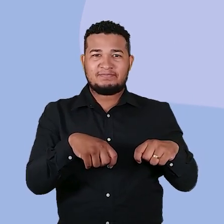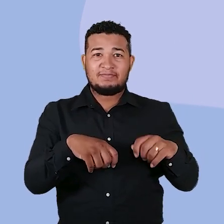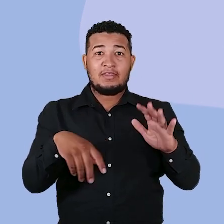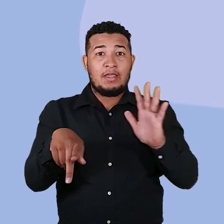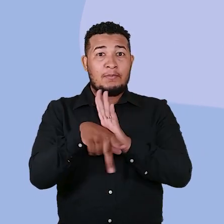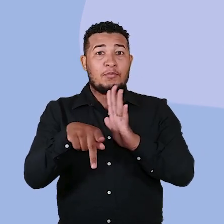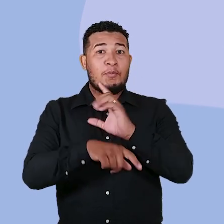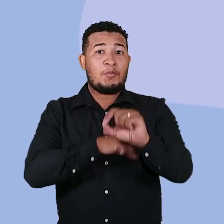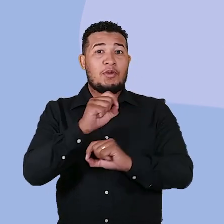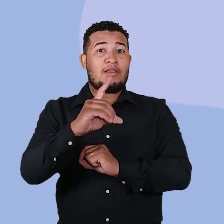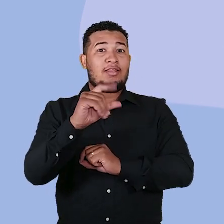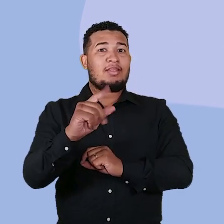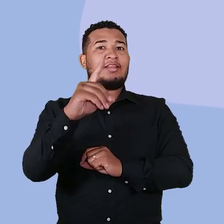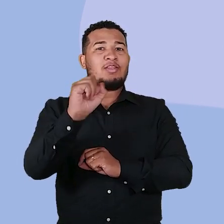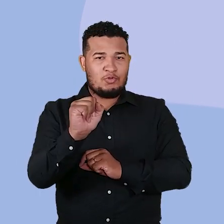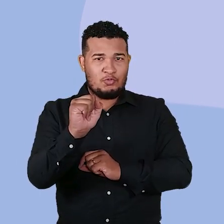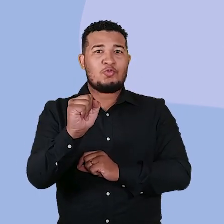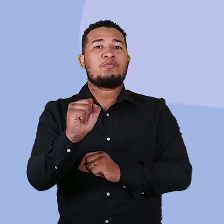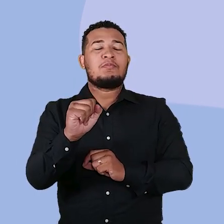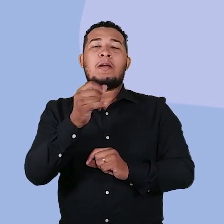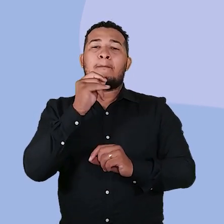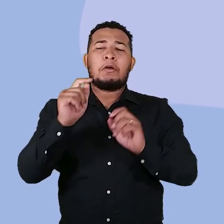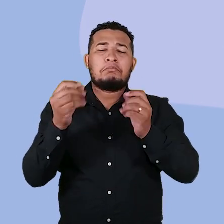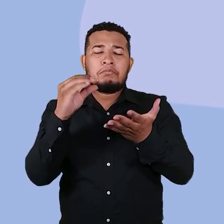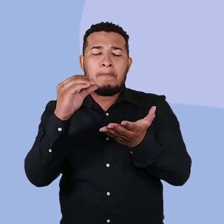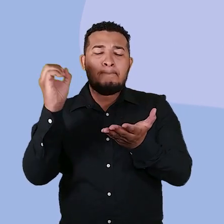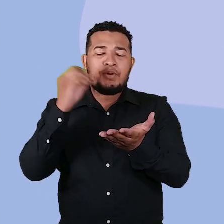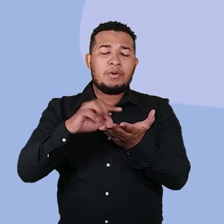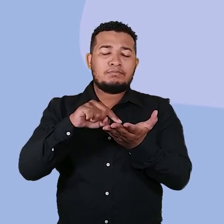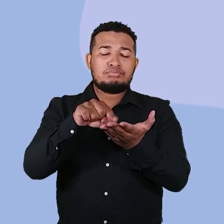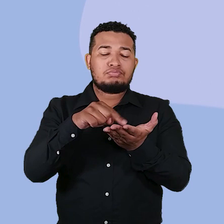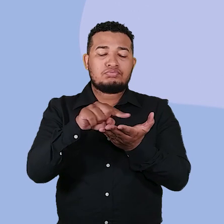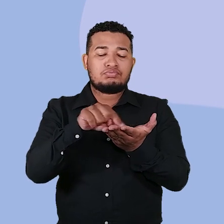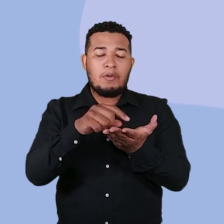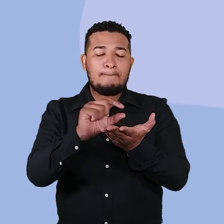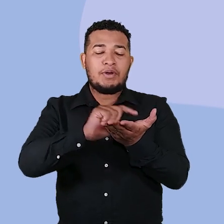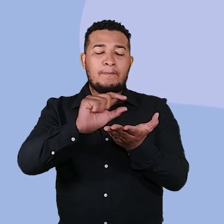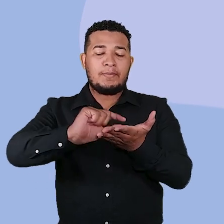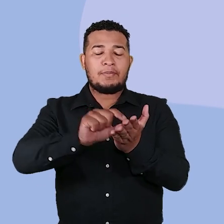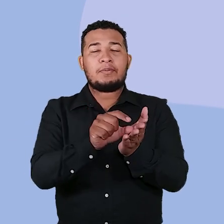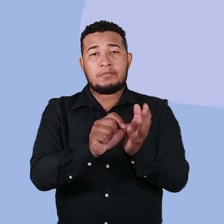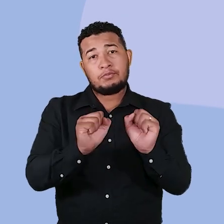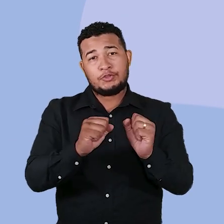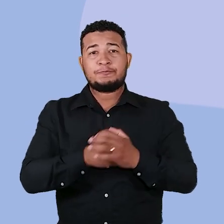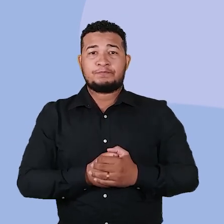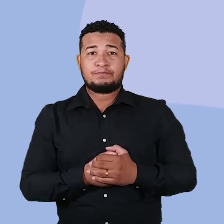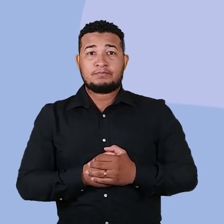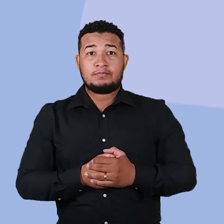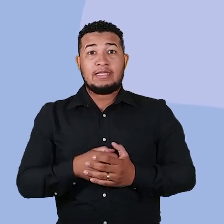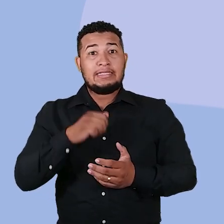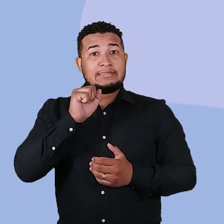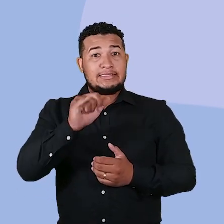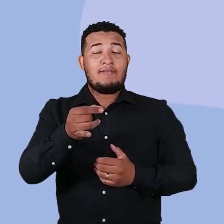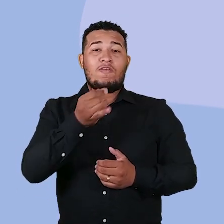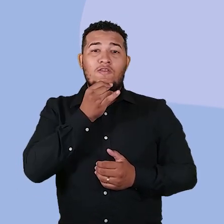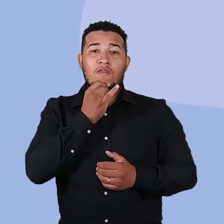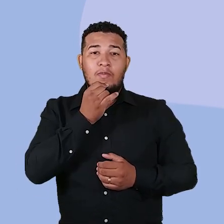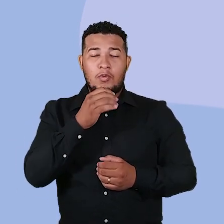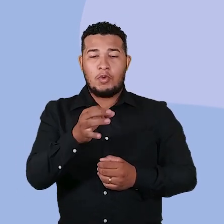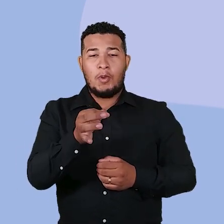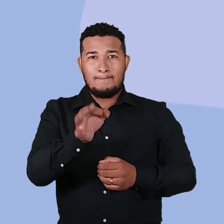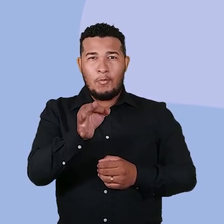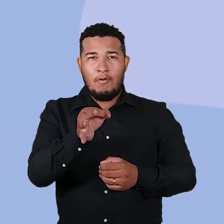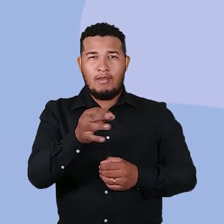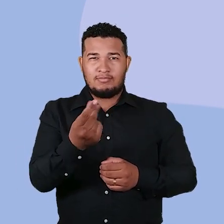gente e são as possibilidades que podem cair ali no lado tudo bem aí bom ao